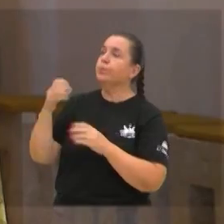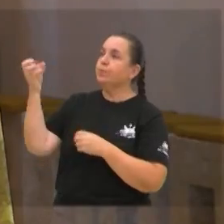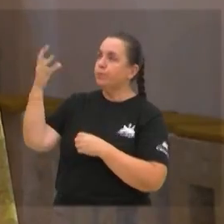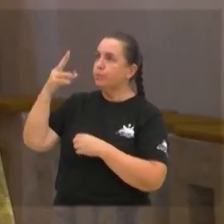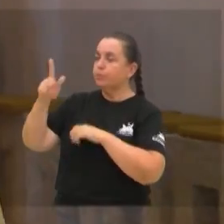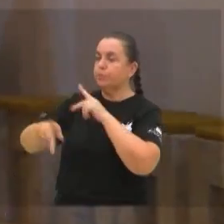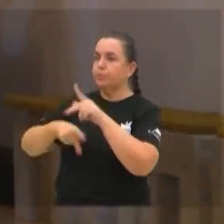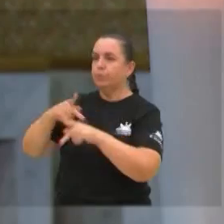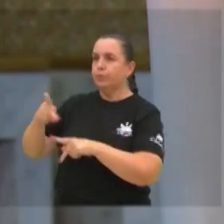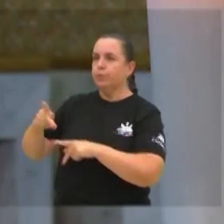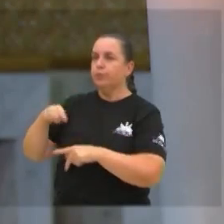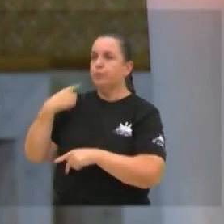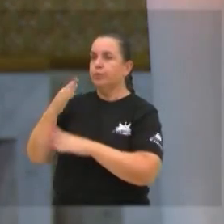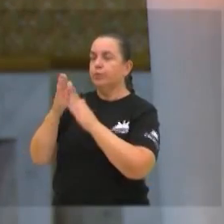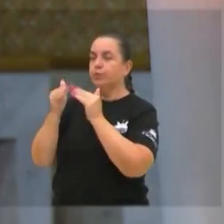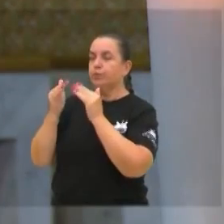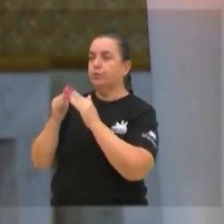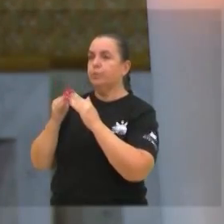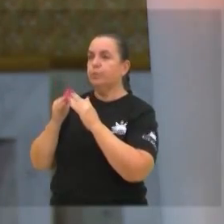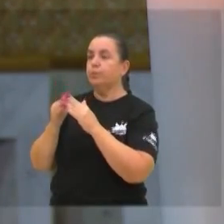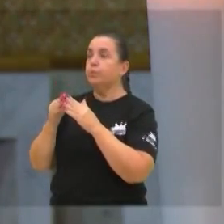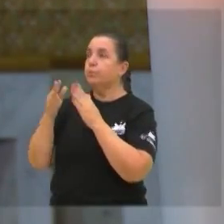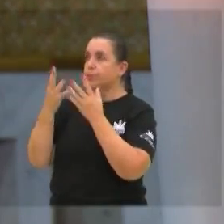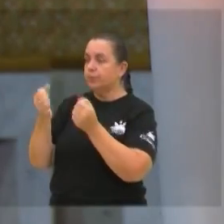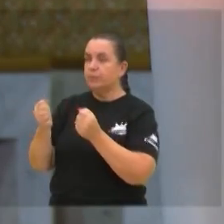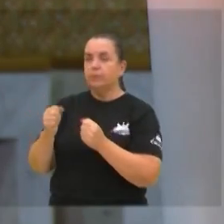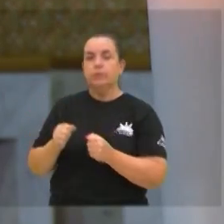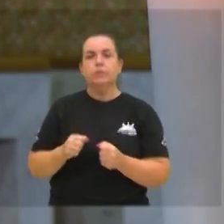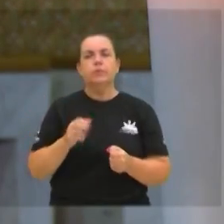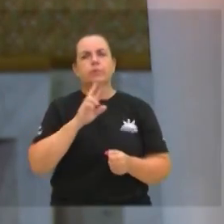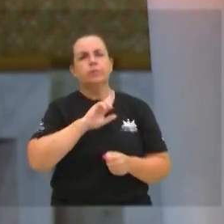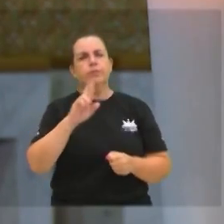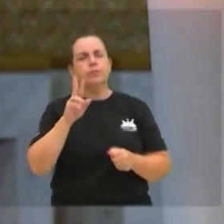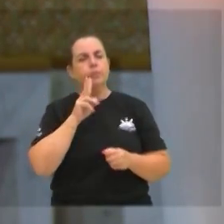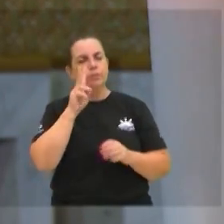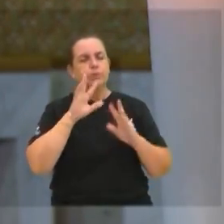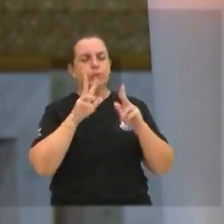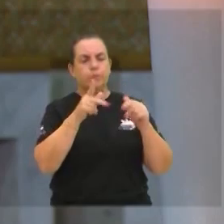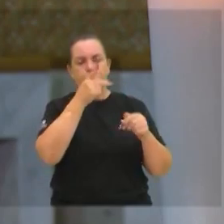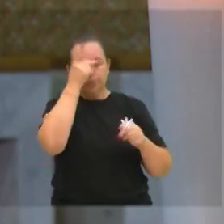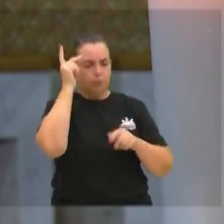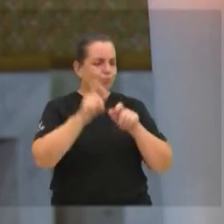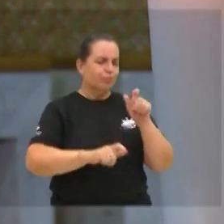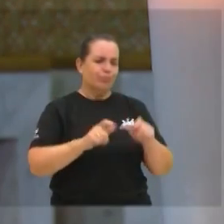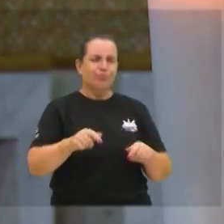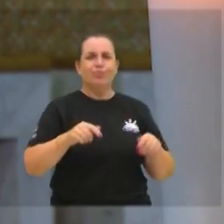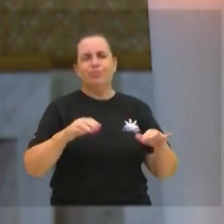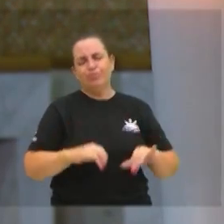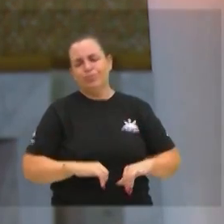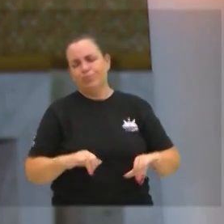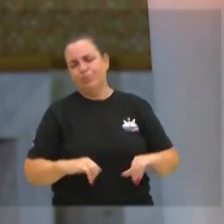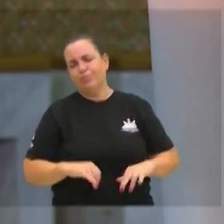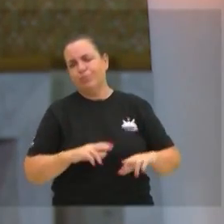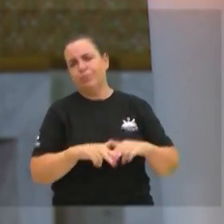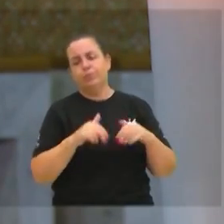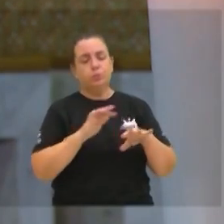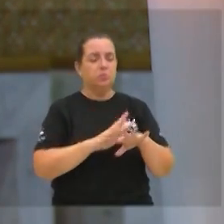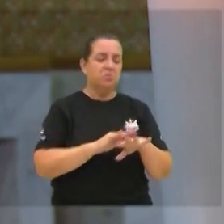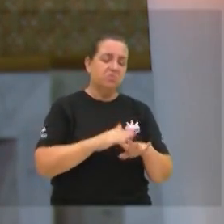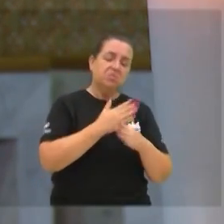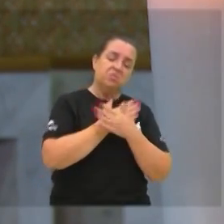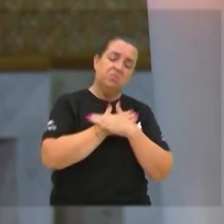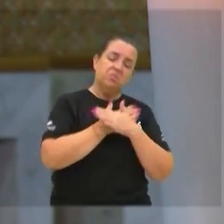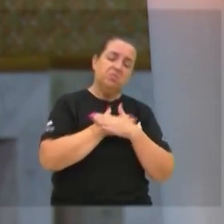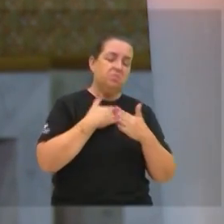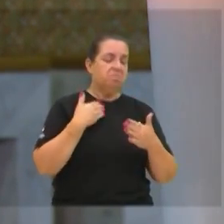povos, ouvi-nos. Fortalecei, Senhor, todas as pessoas que sofrem por enfermidades, desemprego